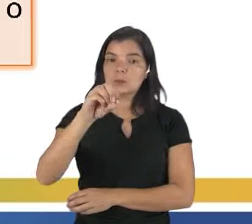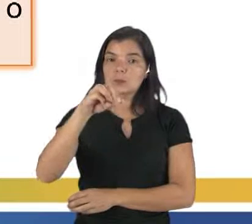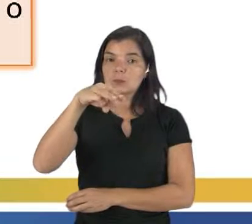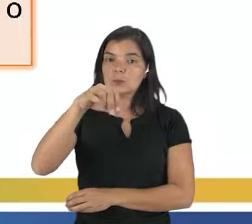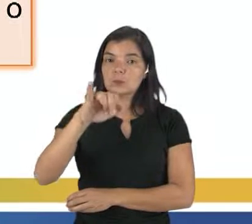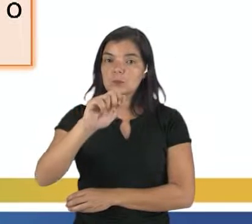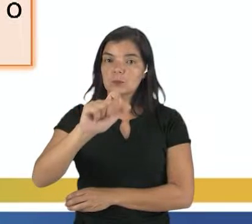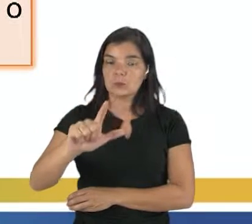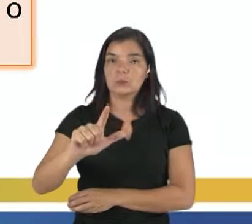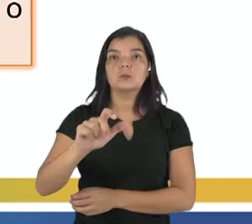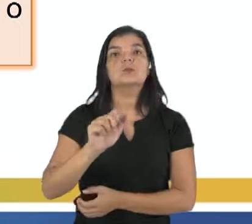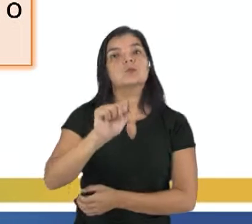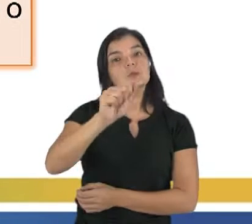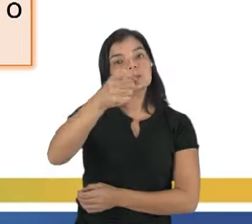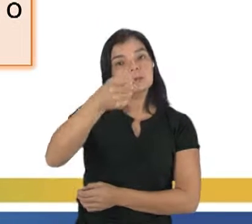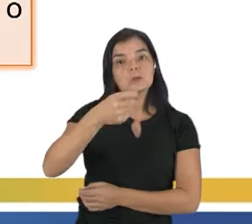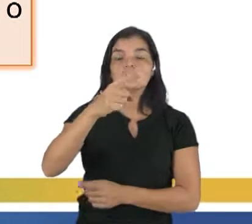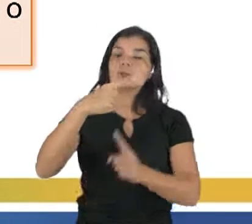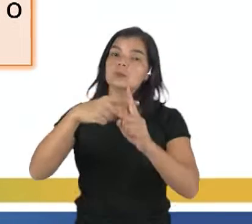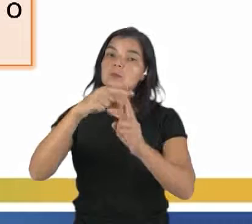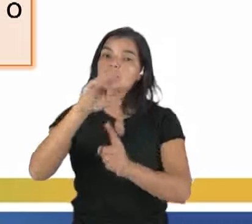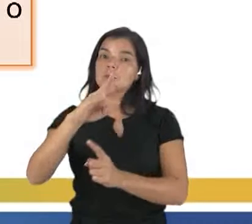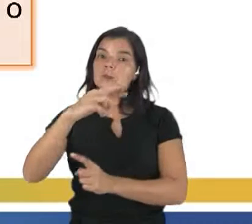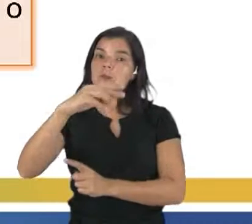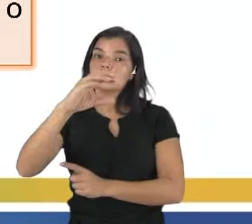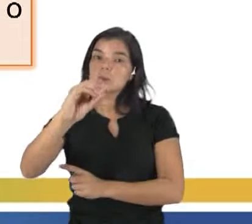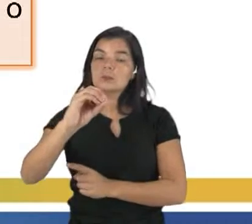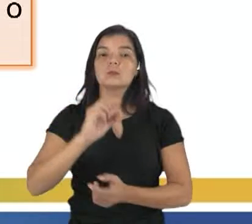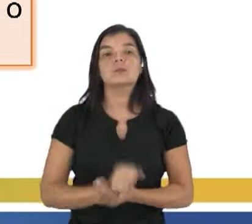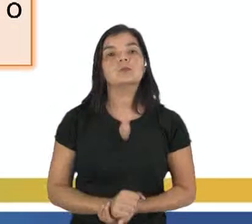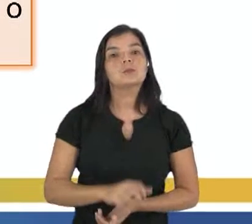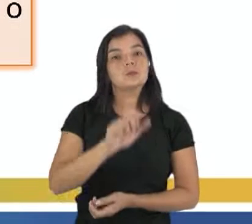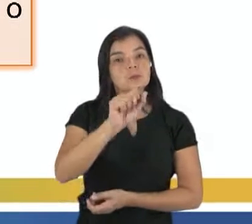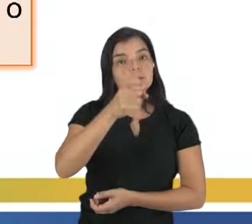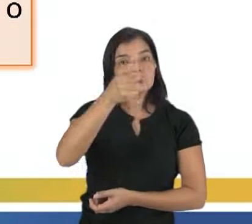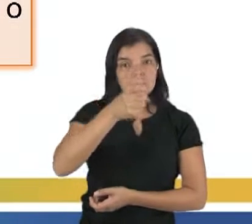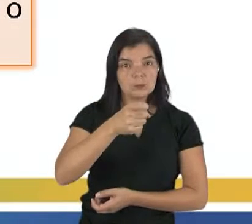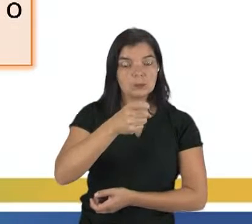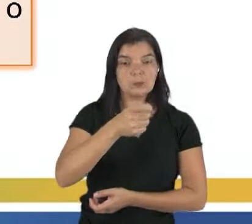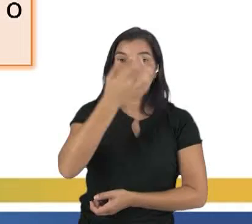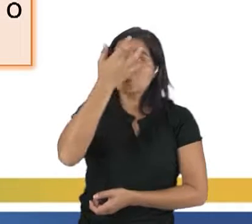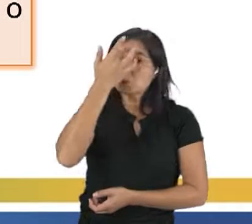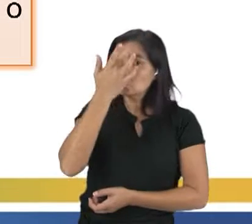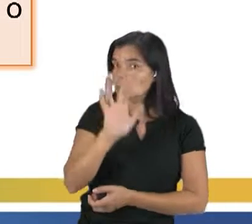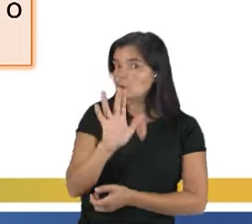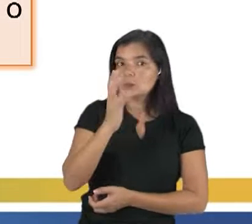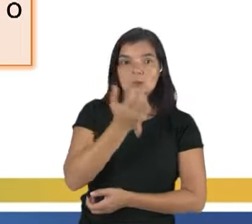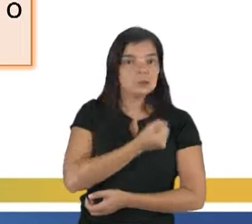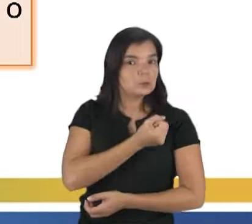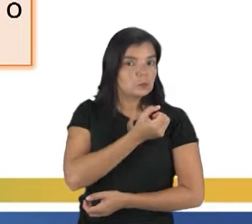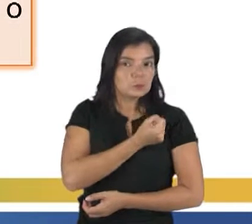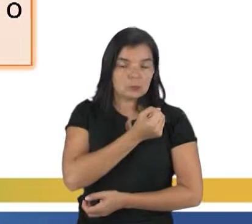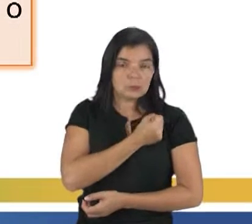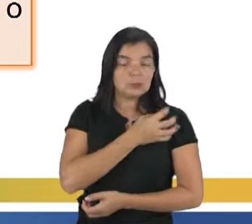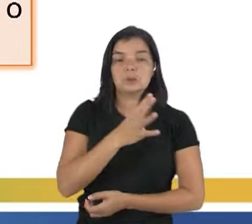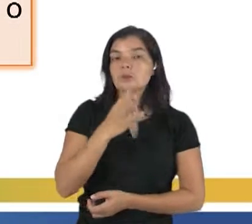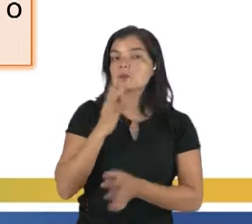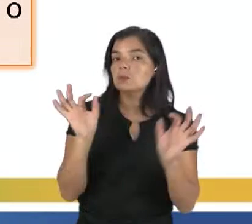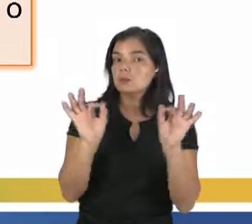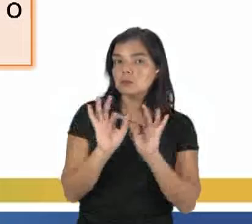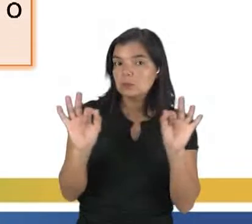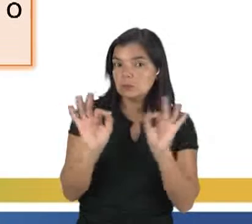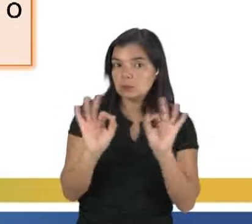a x + b = 0 sendo X a incógnita ou seja o termo desconhecido